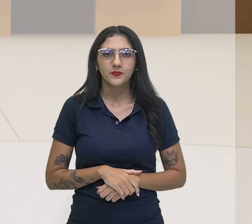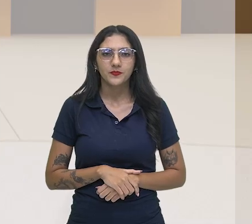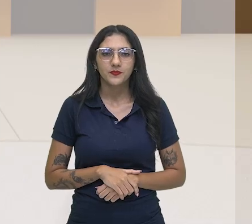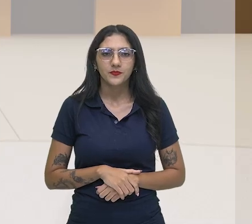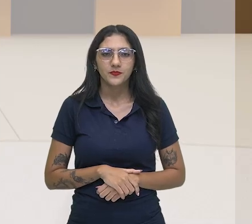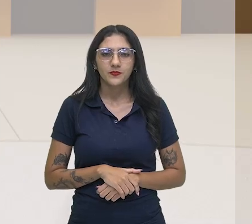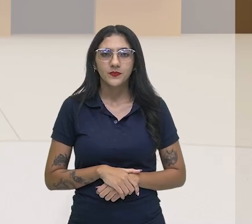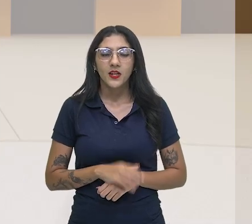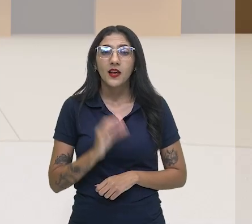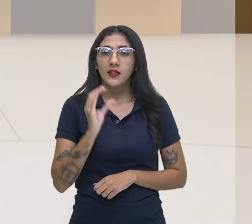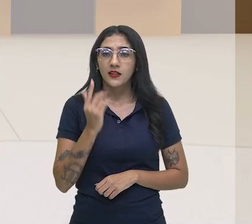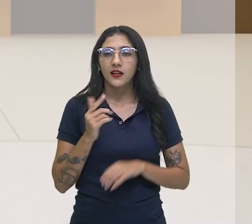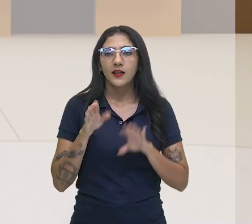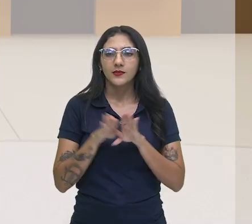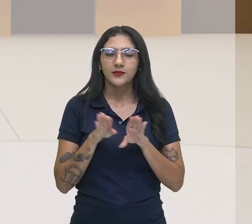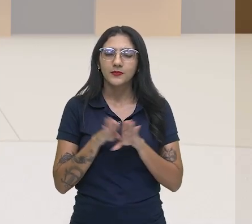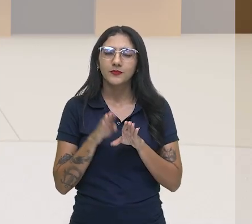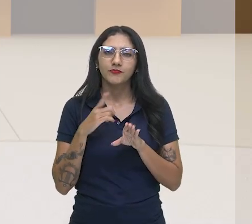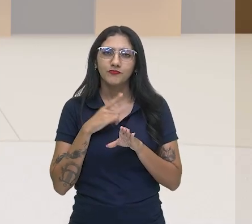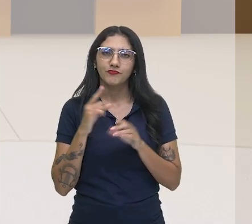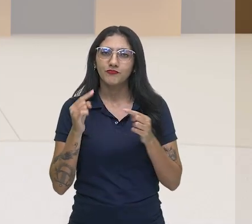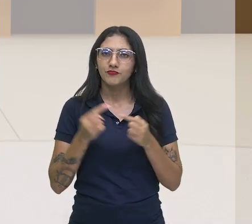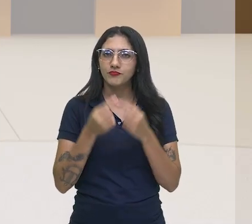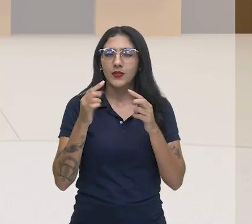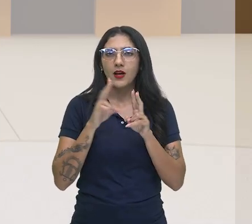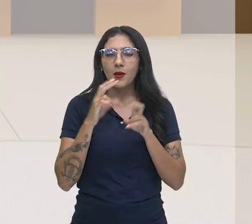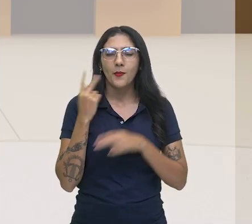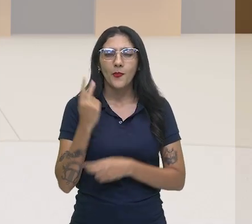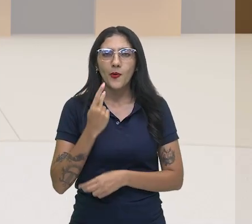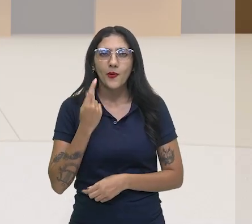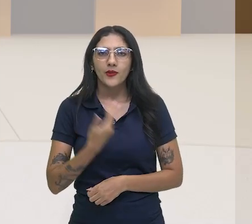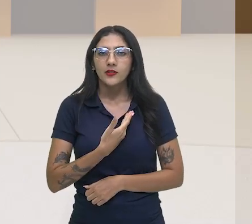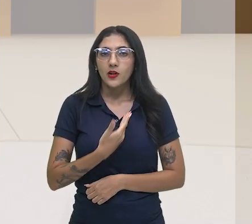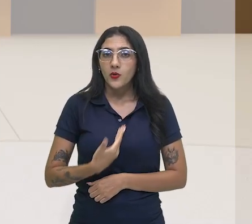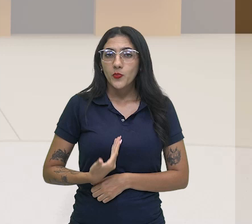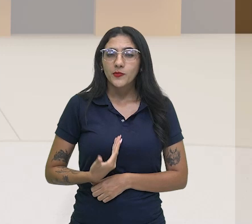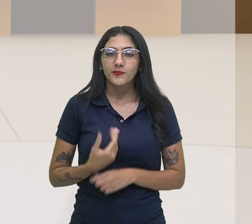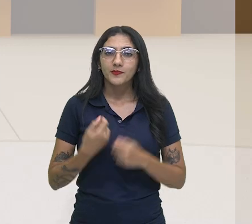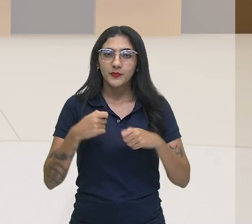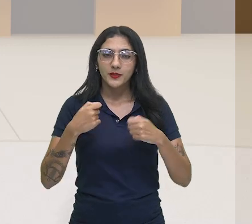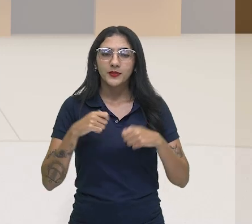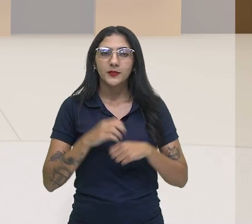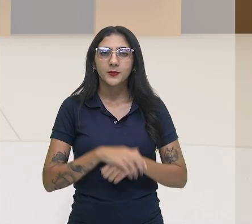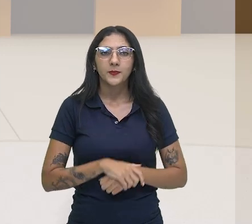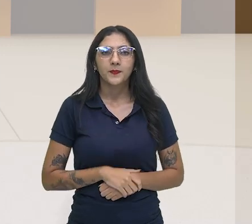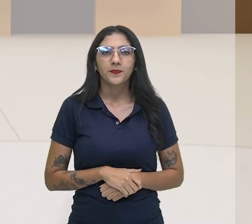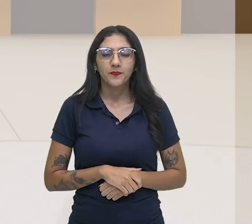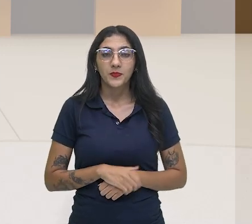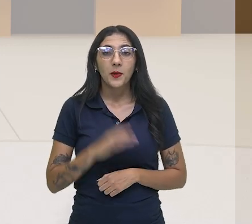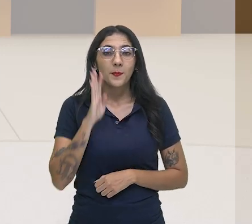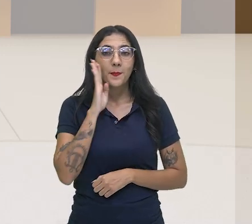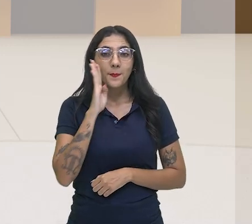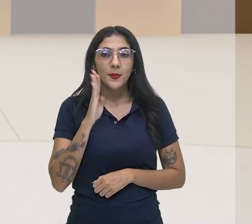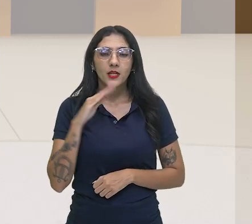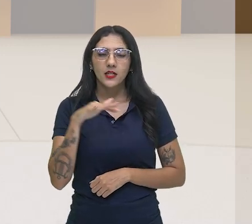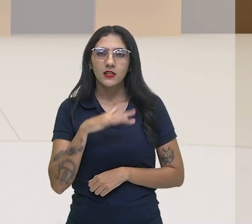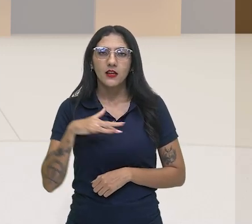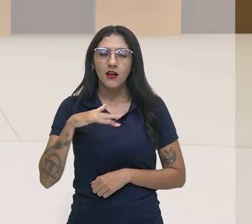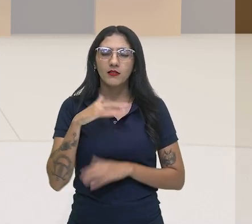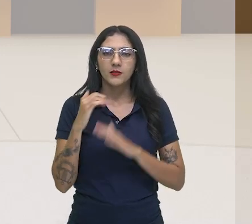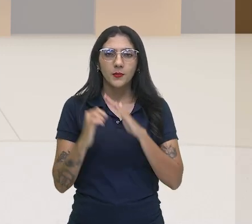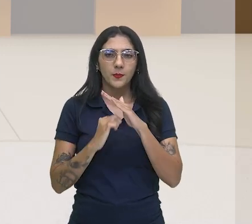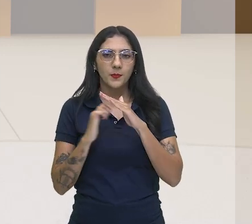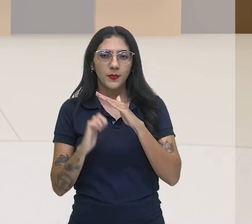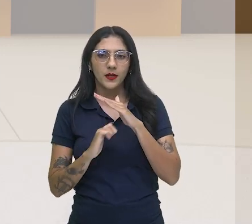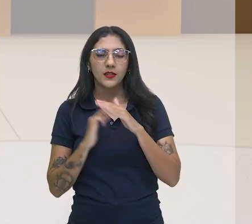questão de políticas públicas, que tem-se a necessidade de cumprir isso, principalmente por empresas. Mas quando a